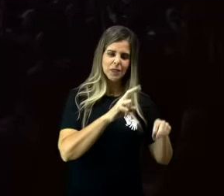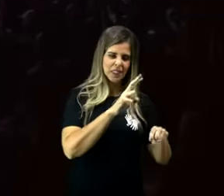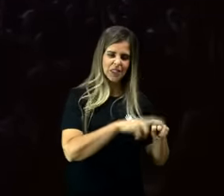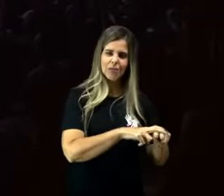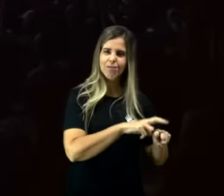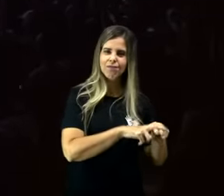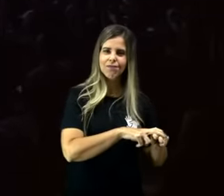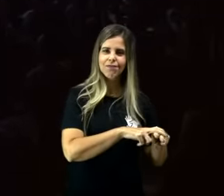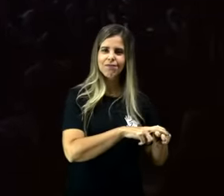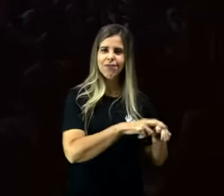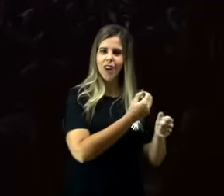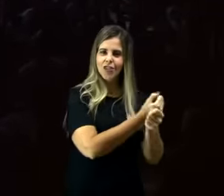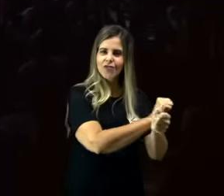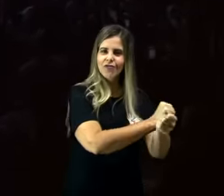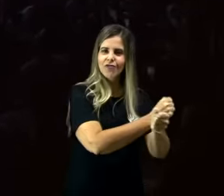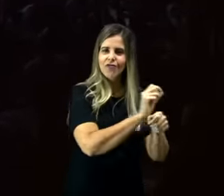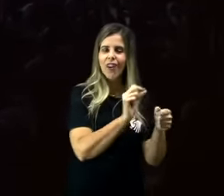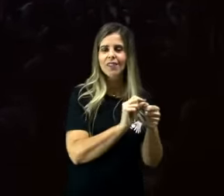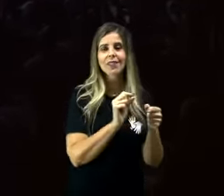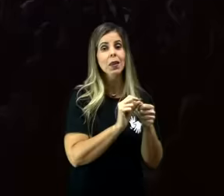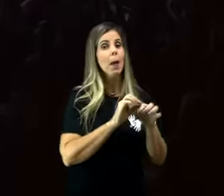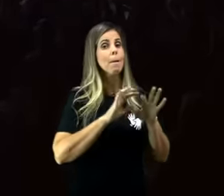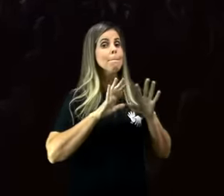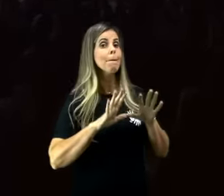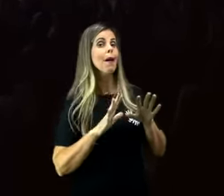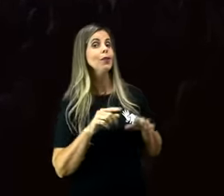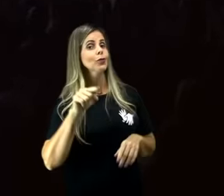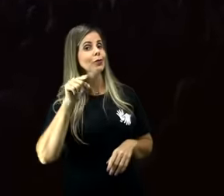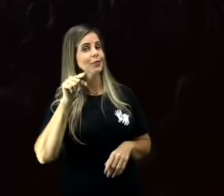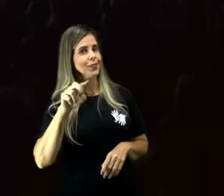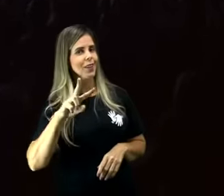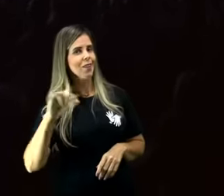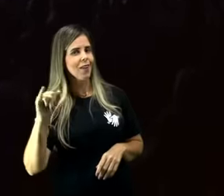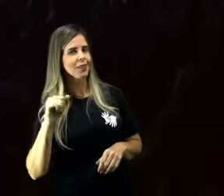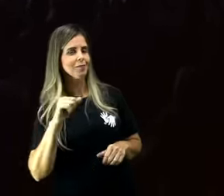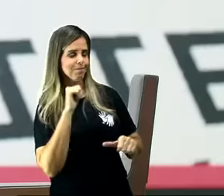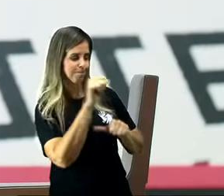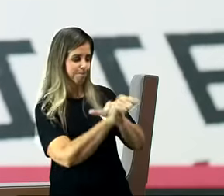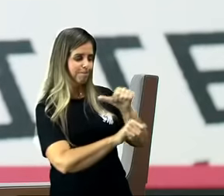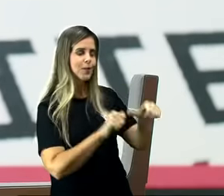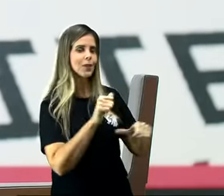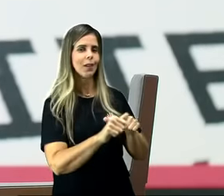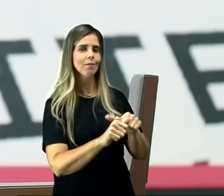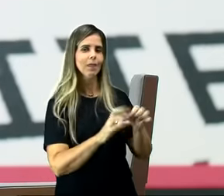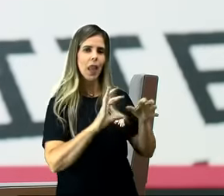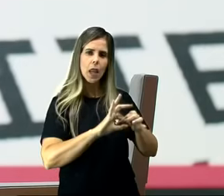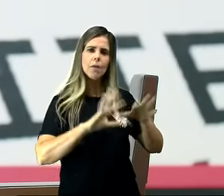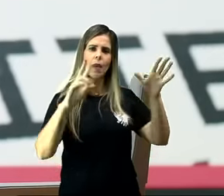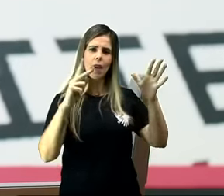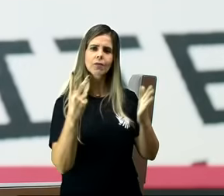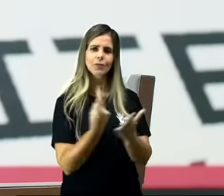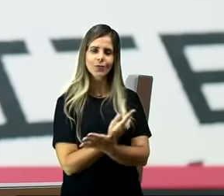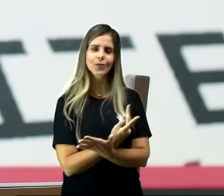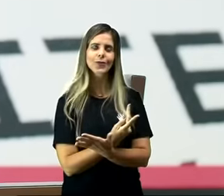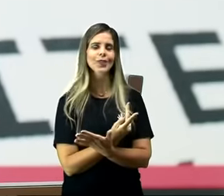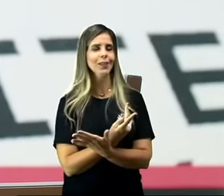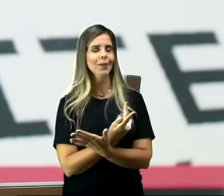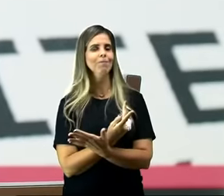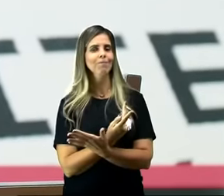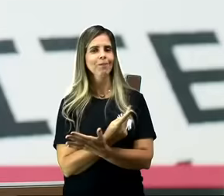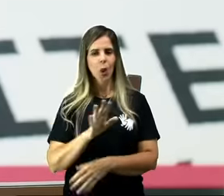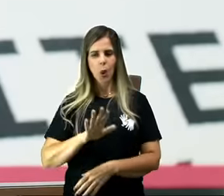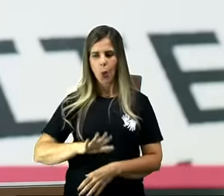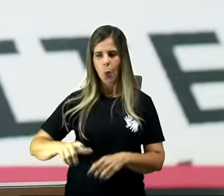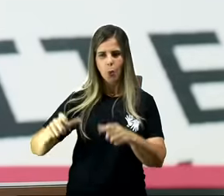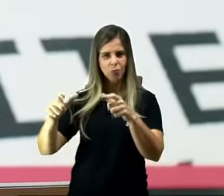Deus vai te colocar em ambientes de depressão, ambiente de morte, ambiente de culpa, ambiente de condenação, gente